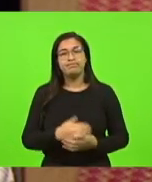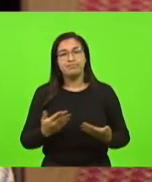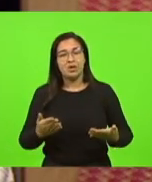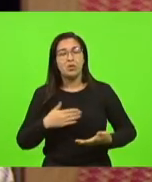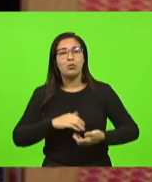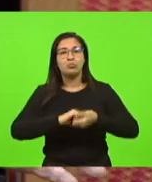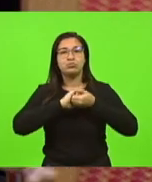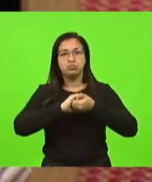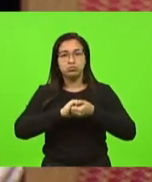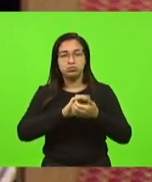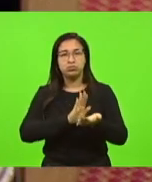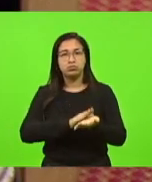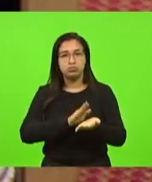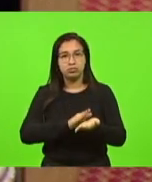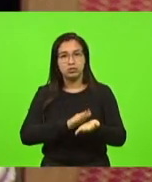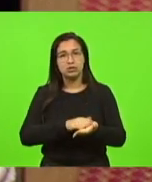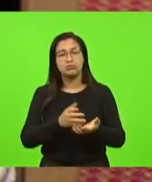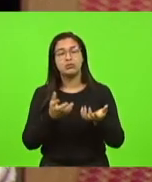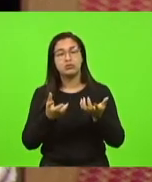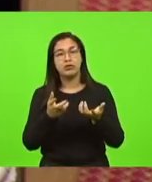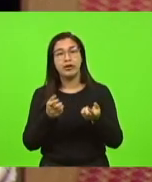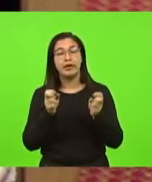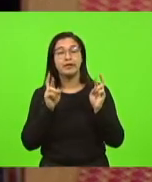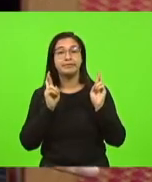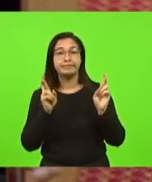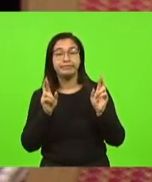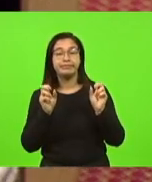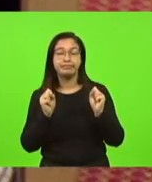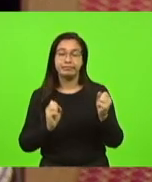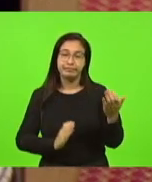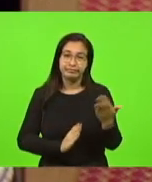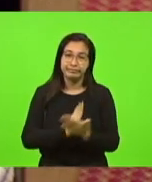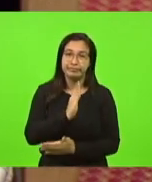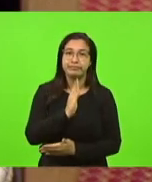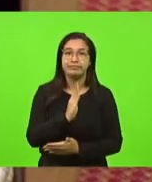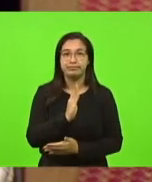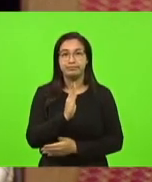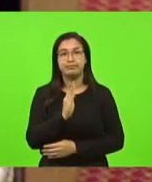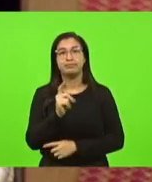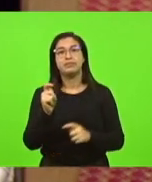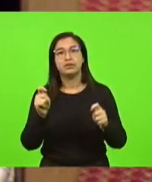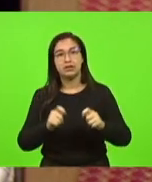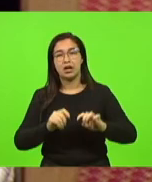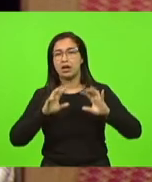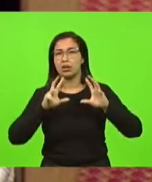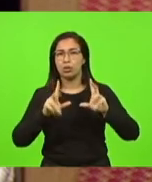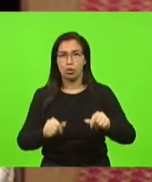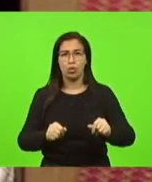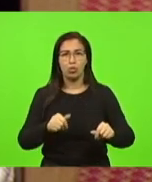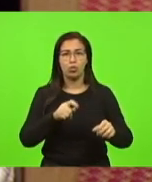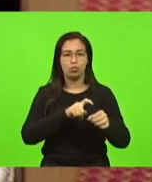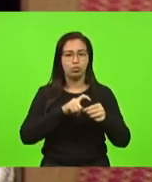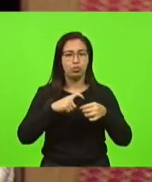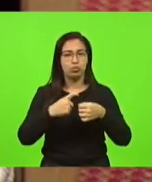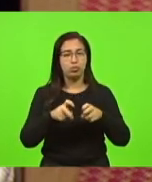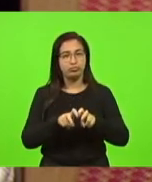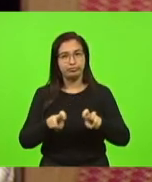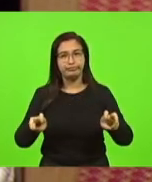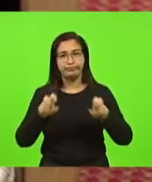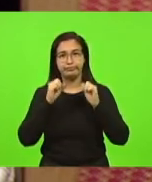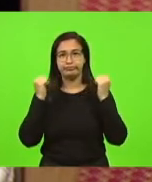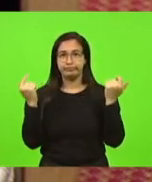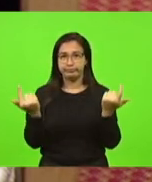congratulações e espero, sim, que nós tenhamos a aprovação, como teremos a totalidade dos membros dessa Casa